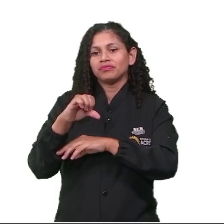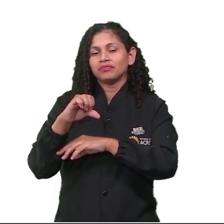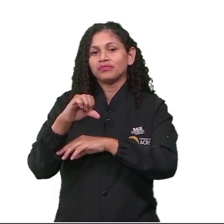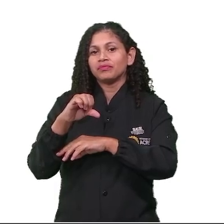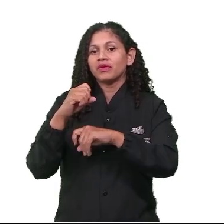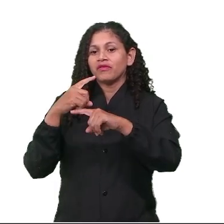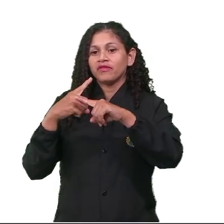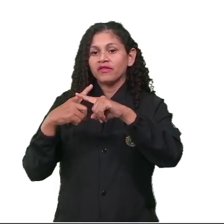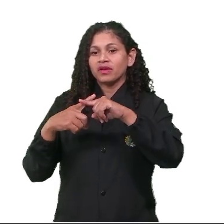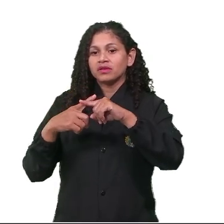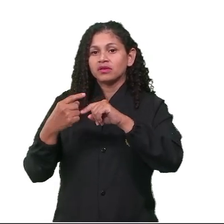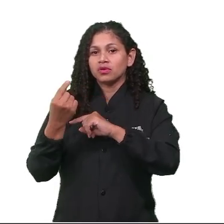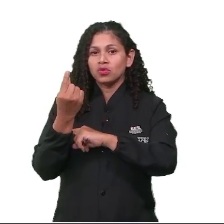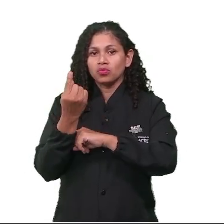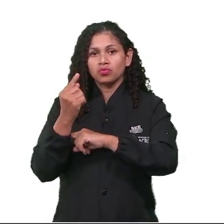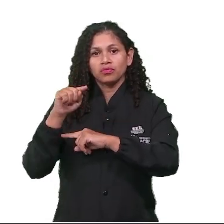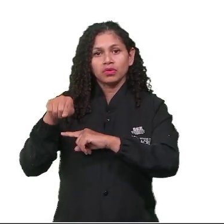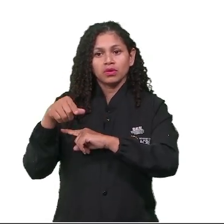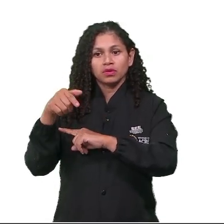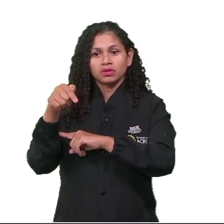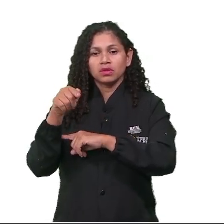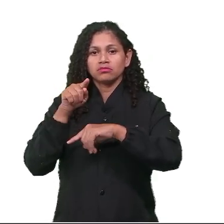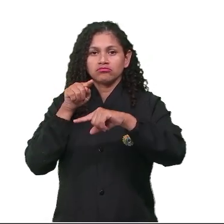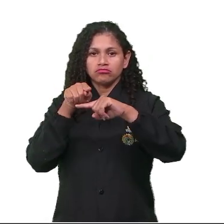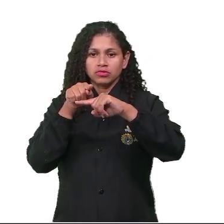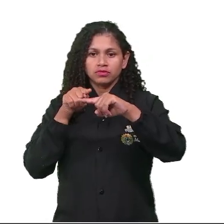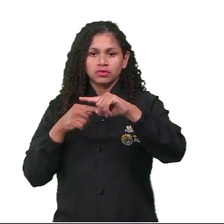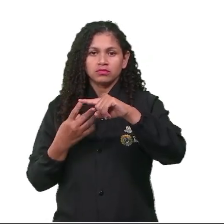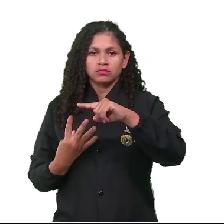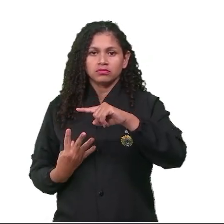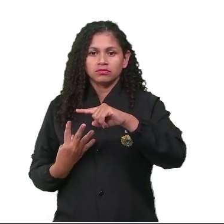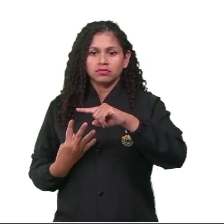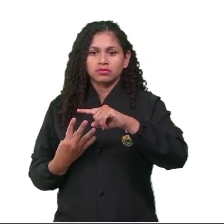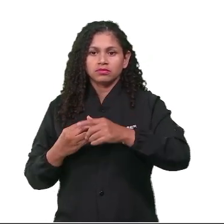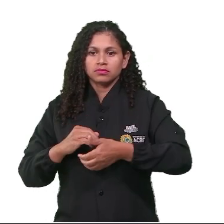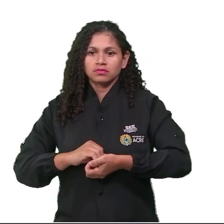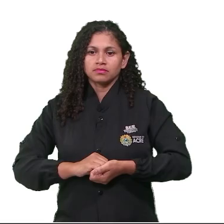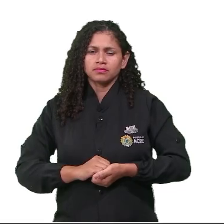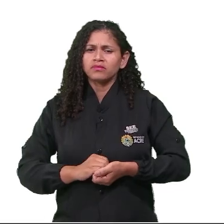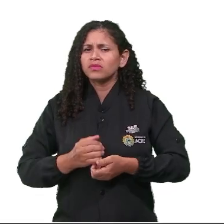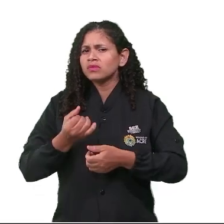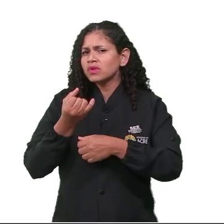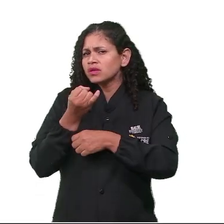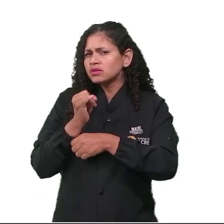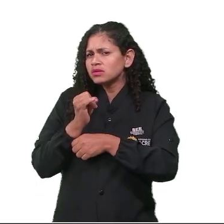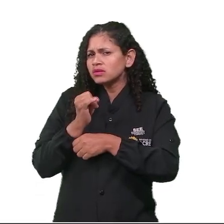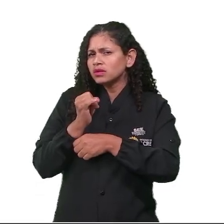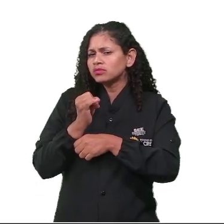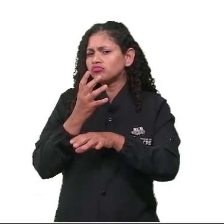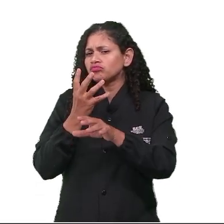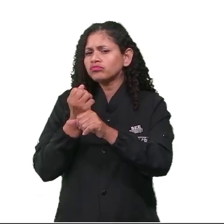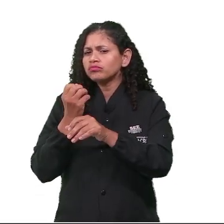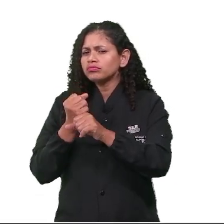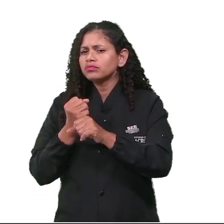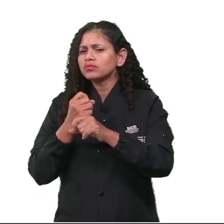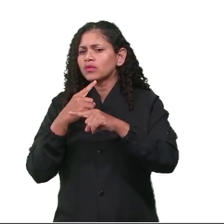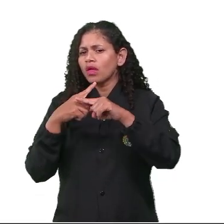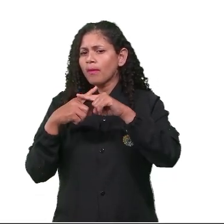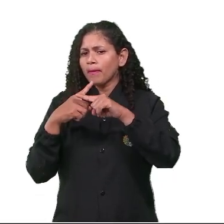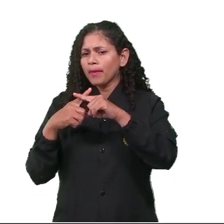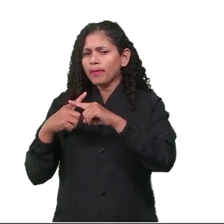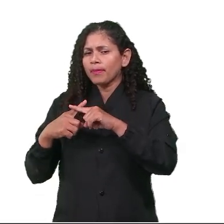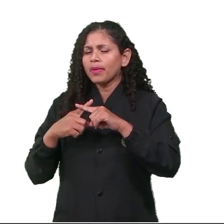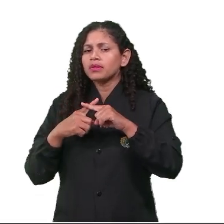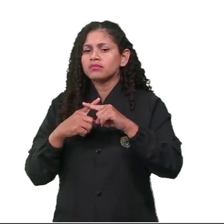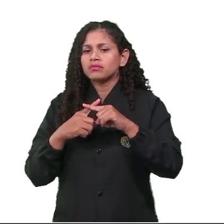multiplicar por 1,7 e dividir por 4. Se eu fizer essa conta, eu vou ter